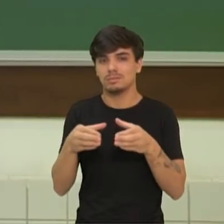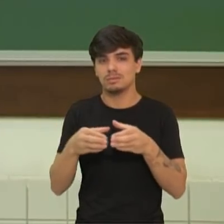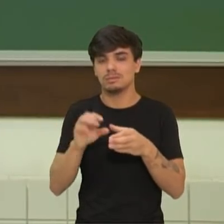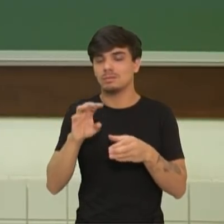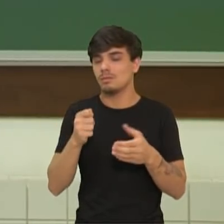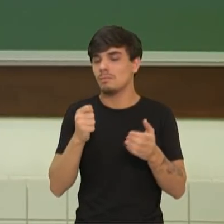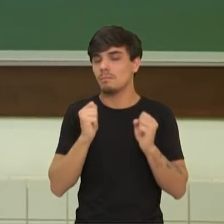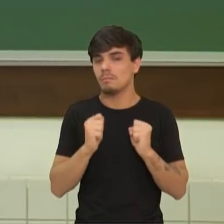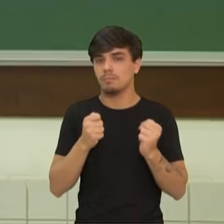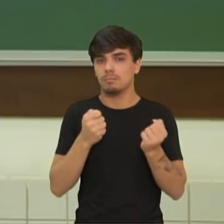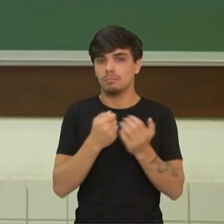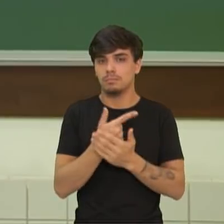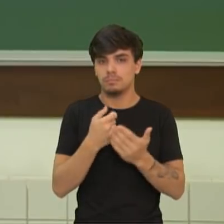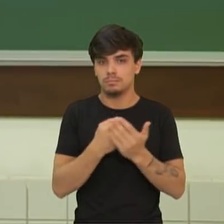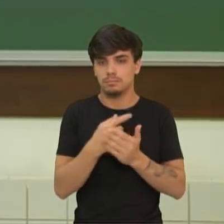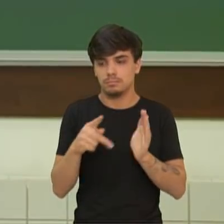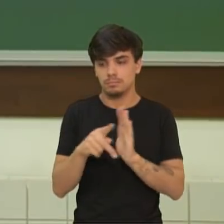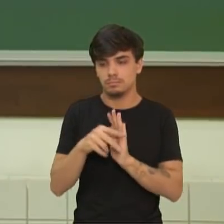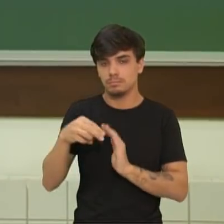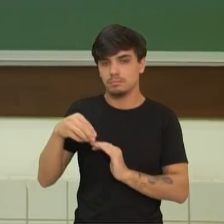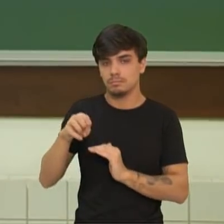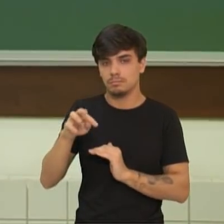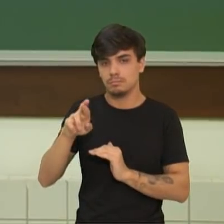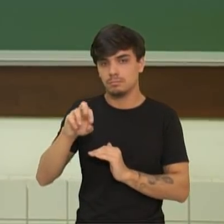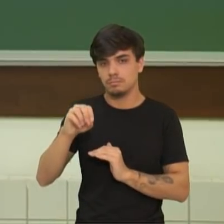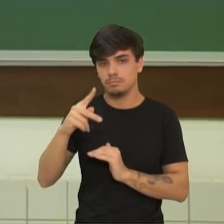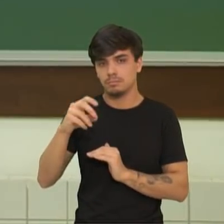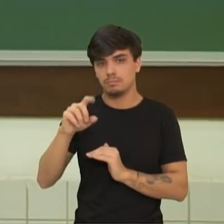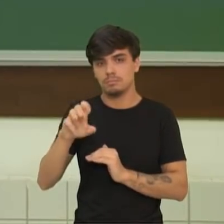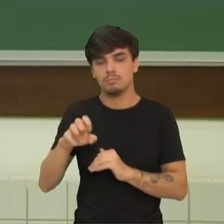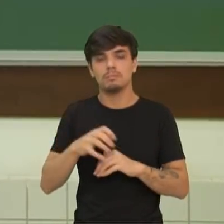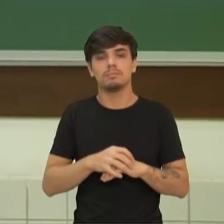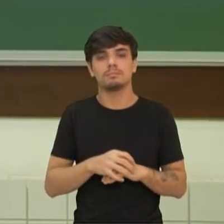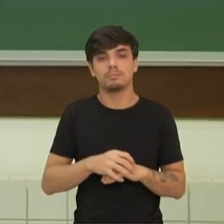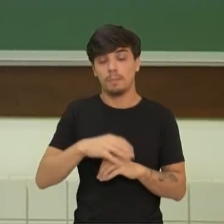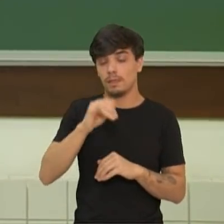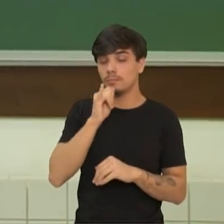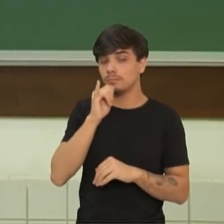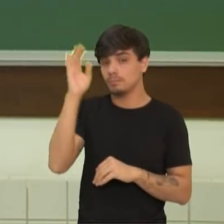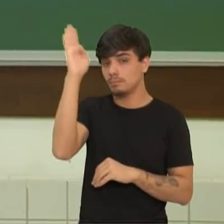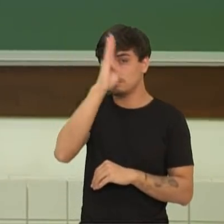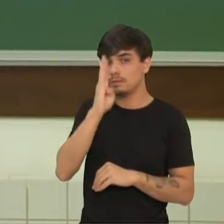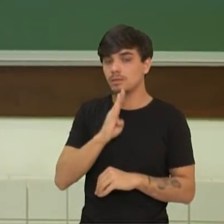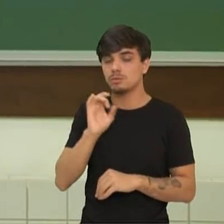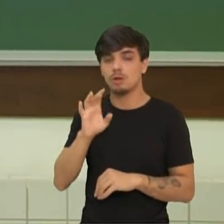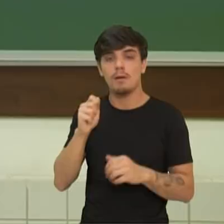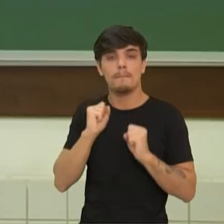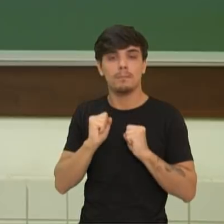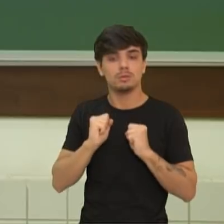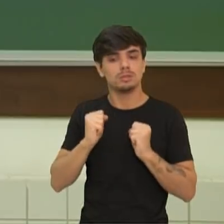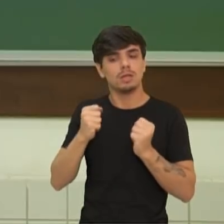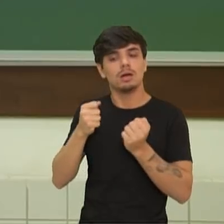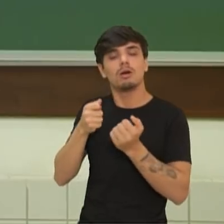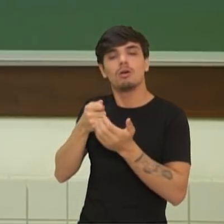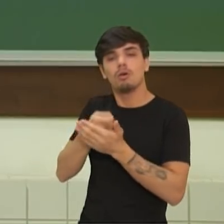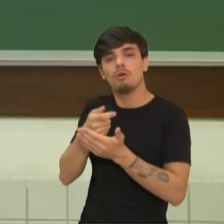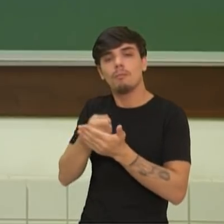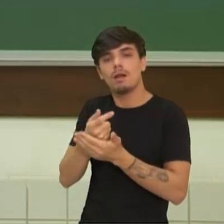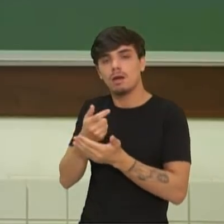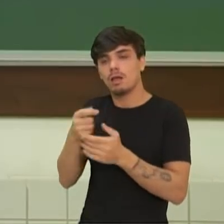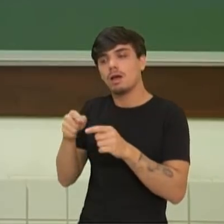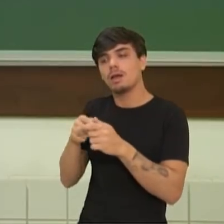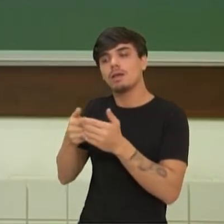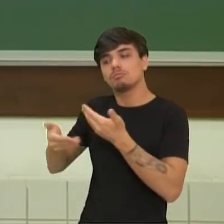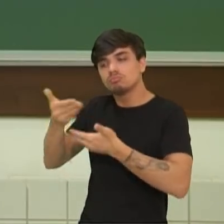da metrópole. Um exemplo, o Brasil só poderia comprar e negociar com Portugal. Por mais que chegasse a Inglaterra com um